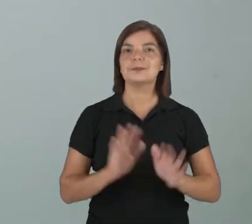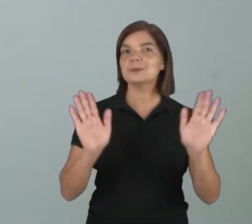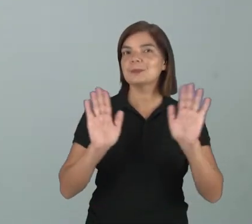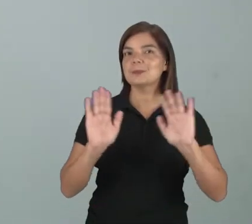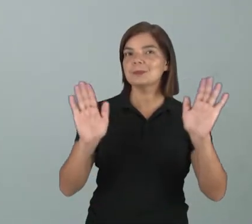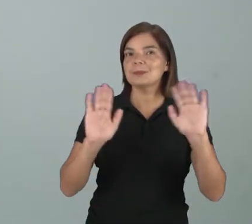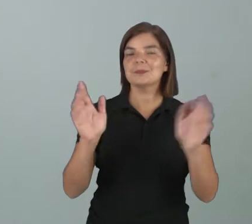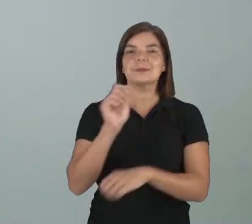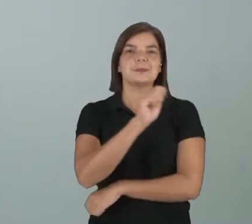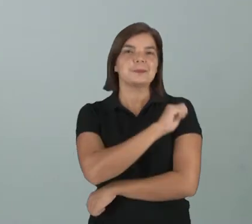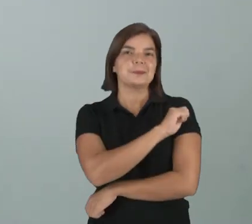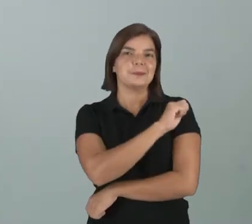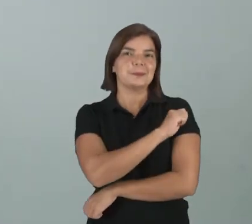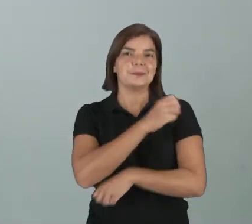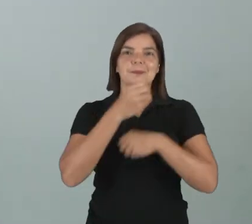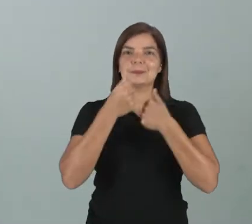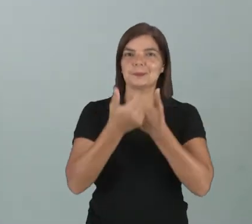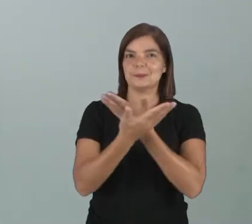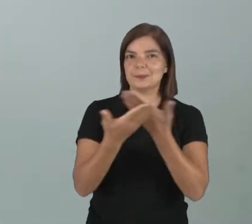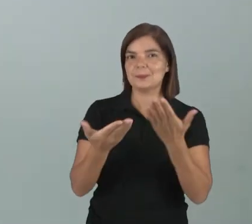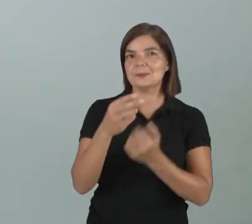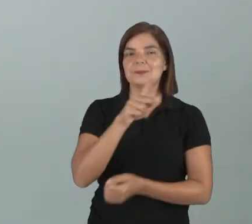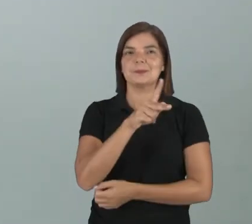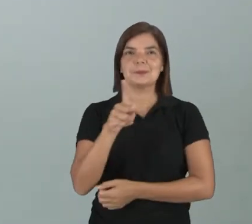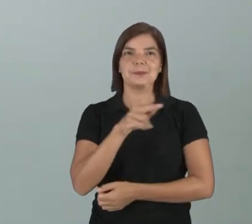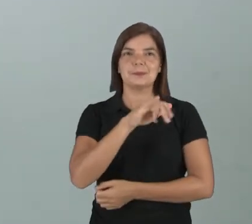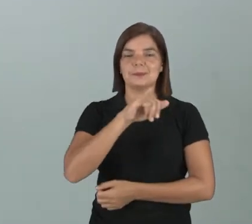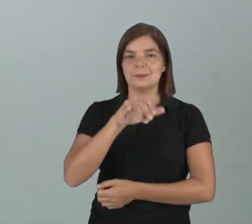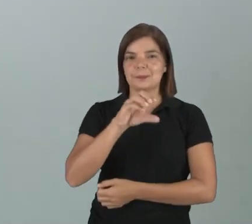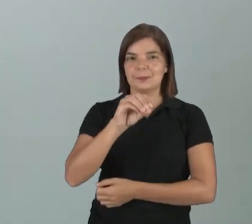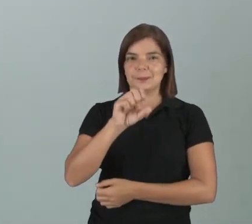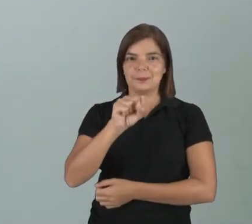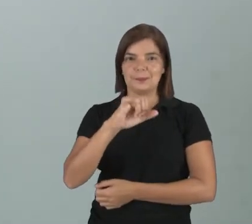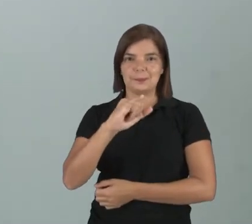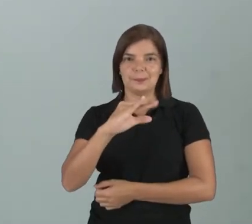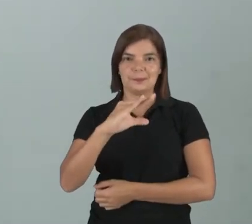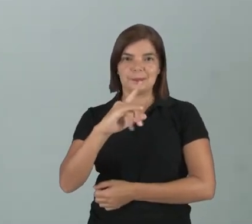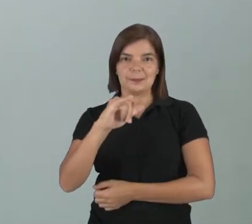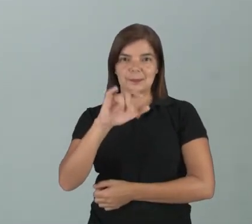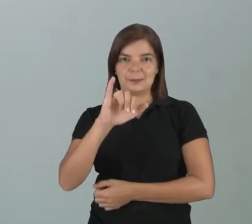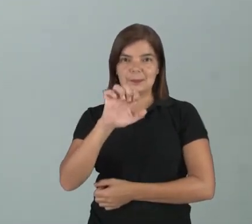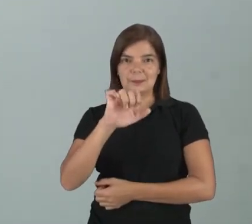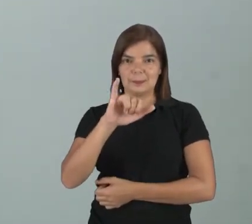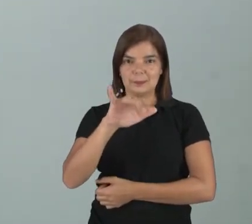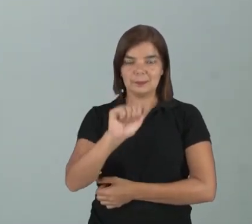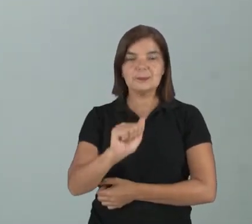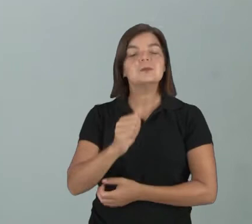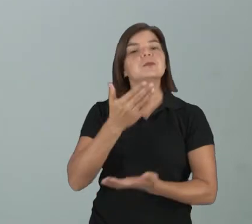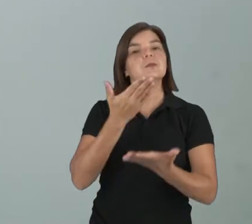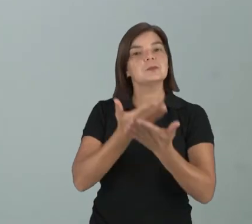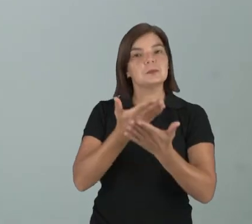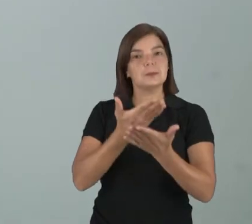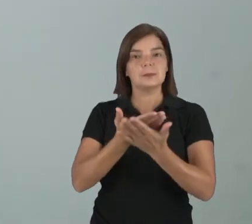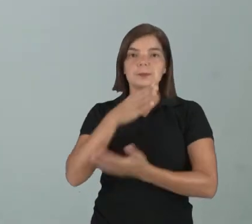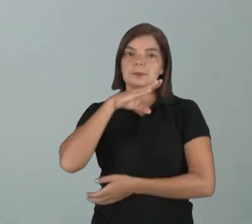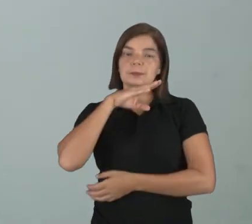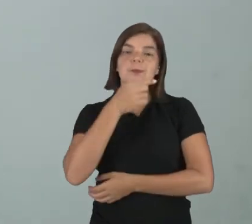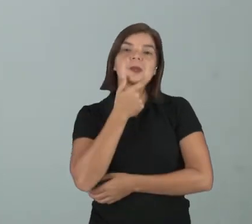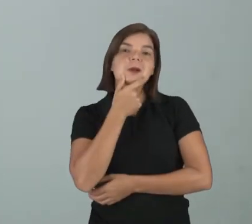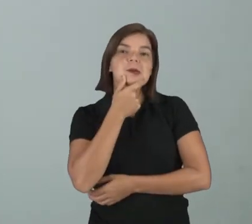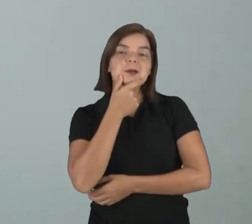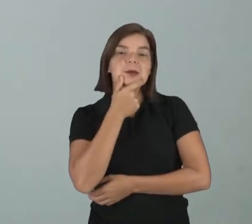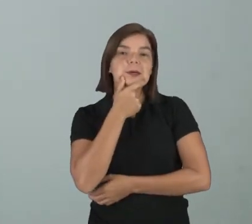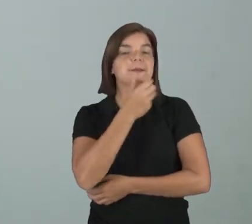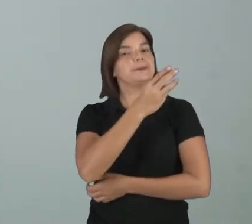Hello, students! Tudo bem, queridos? Eu sou a professora Josicleia e no conteúdo de língua inglesa de hoje, da terceira série